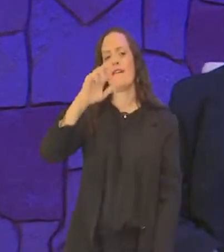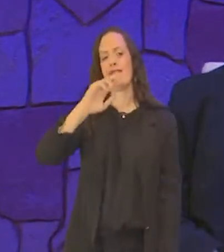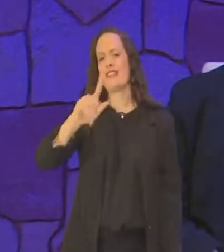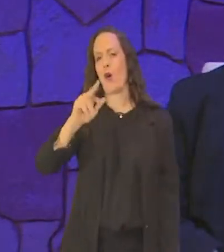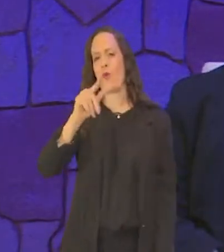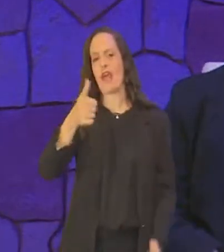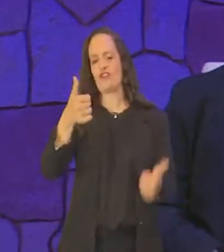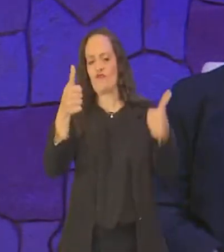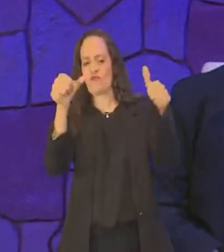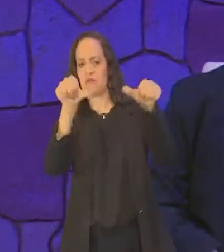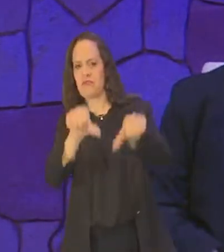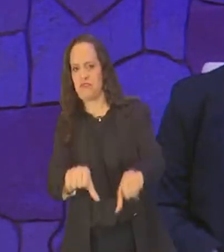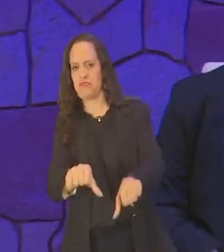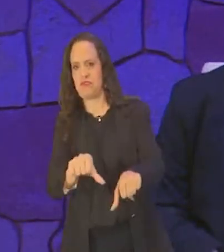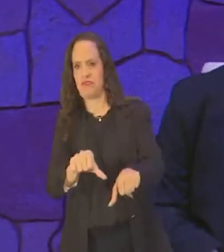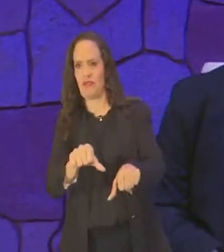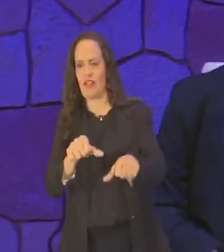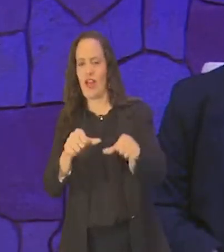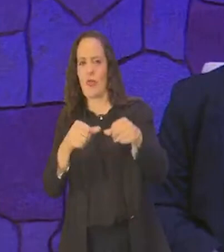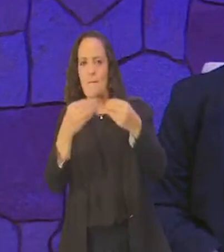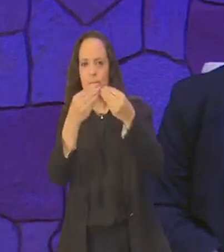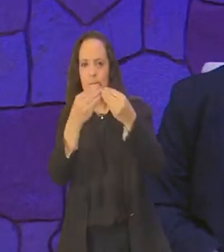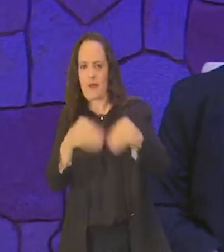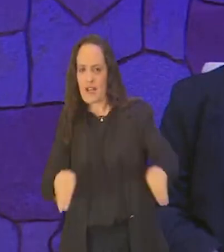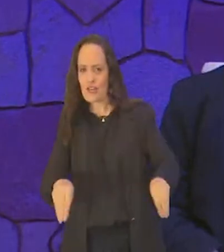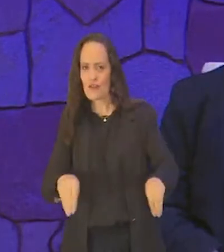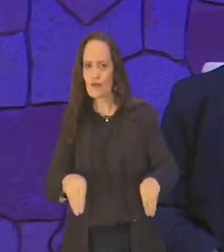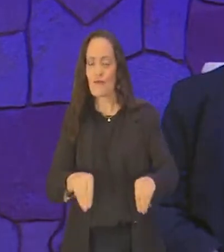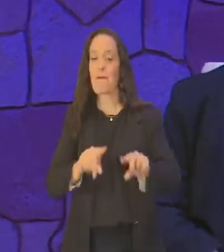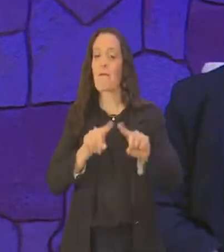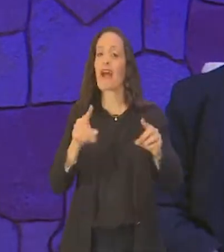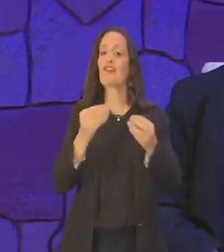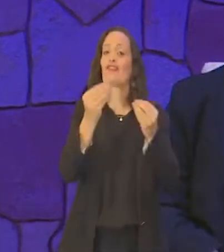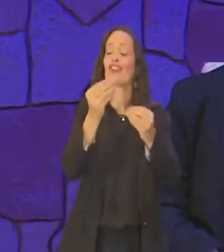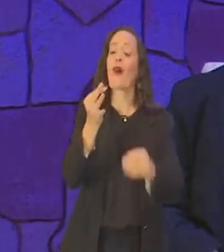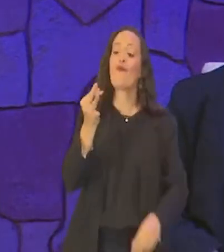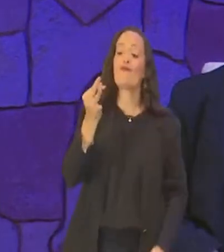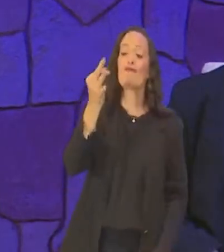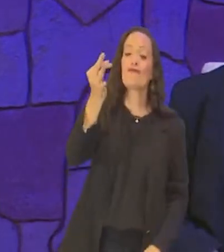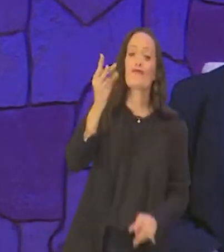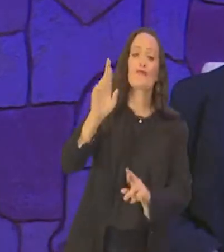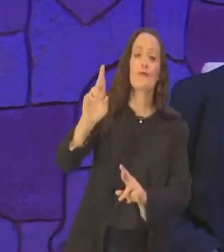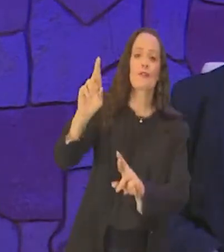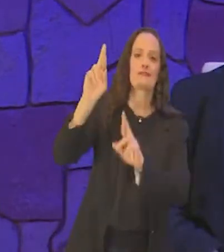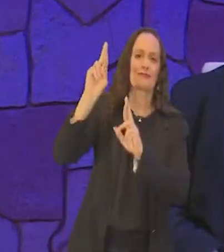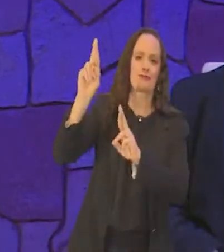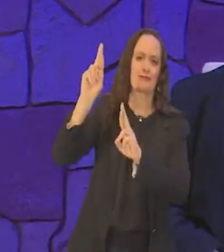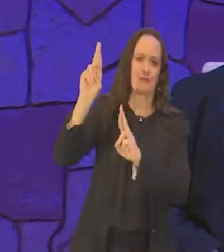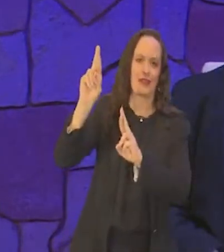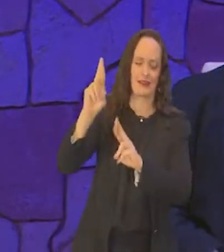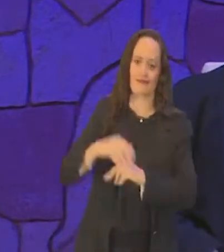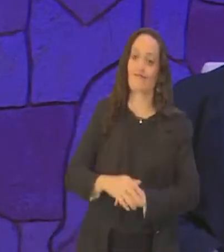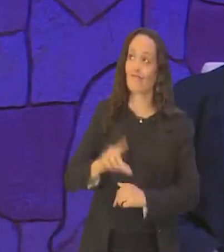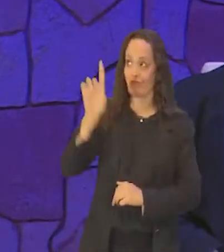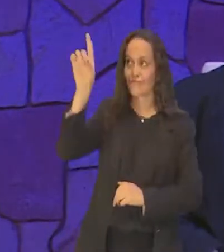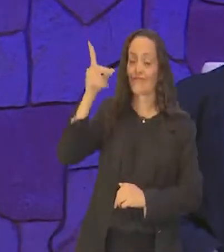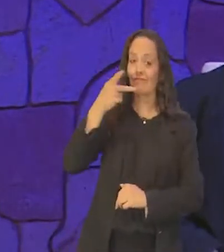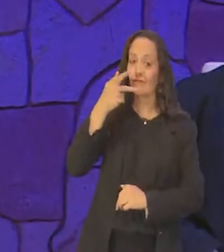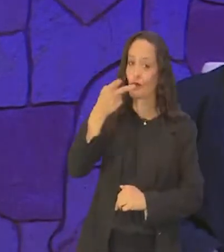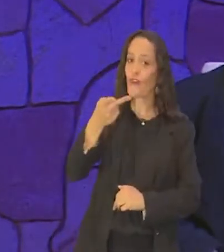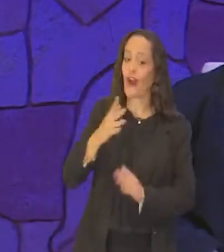causar danos, de dar-lhes futuro e esperança. Deus fala